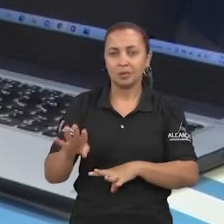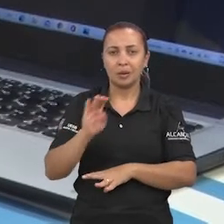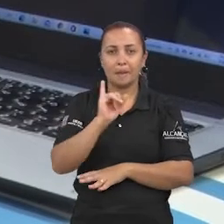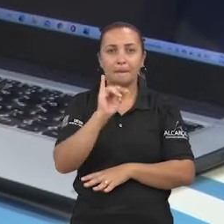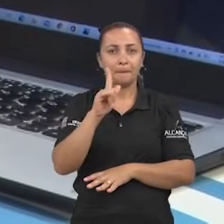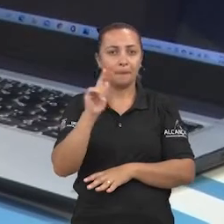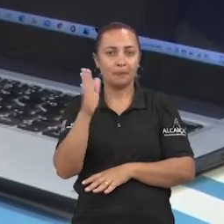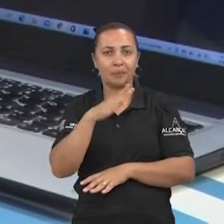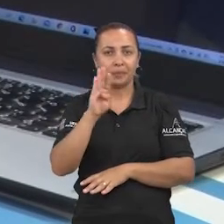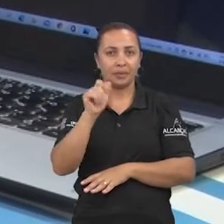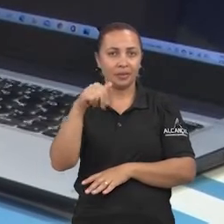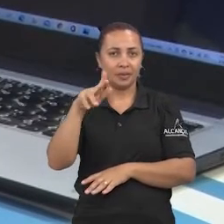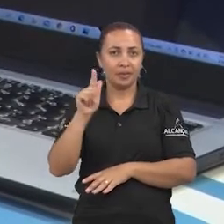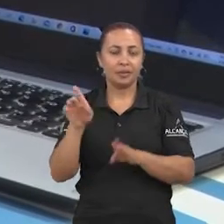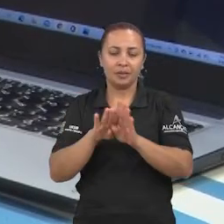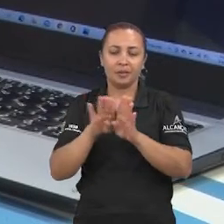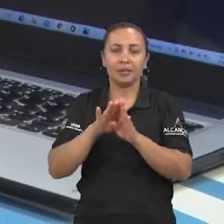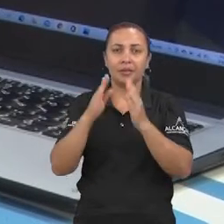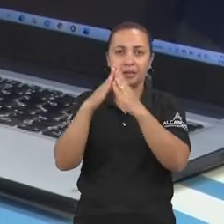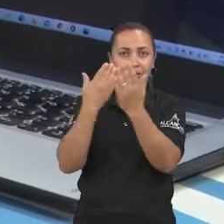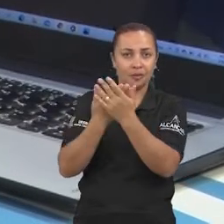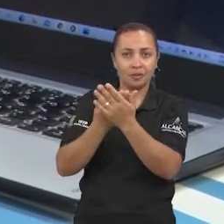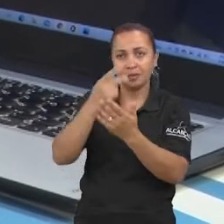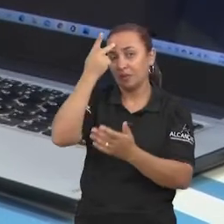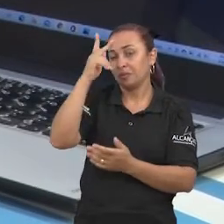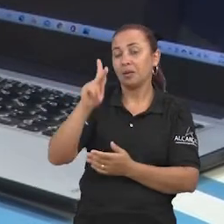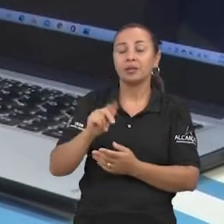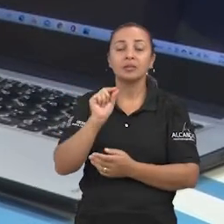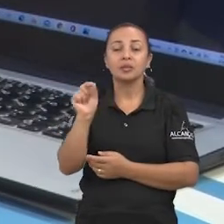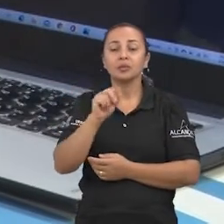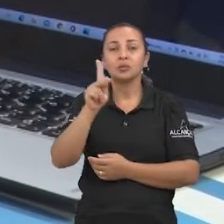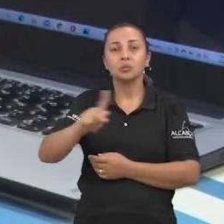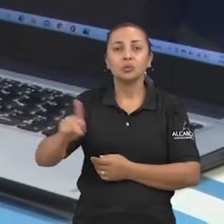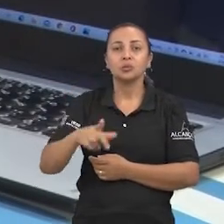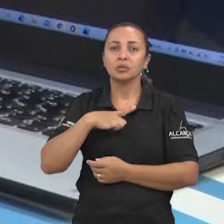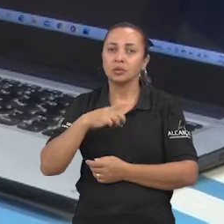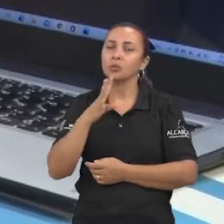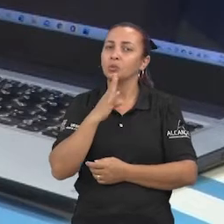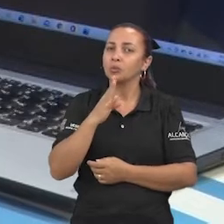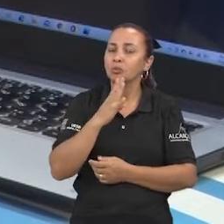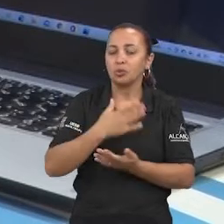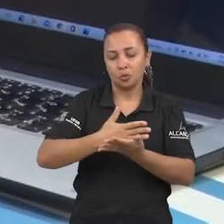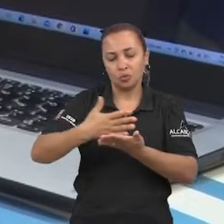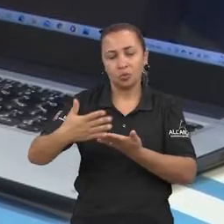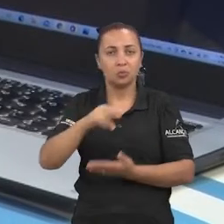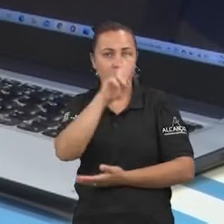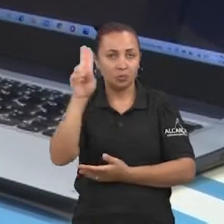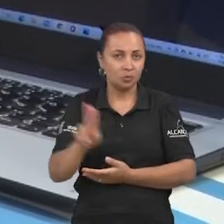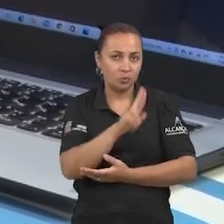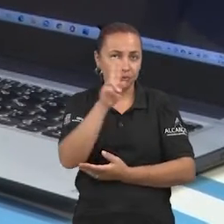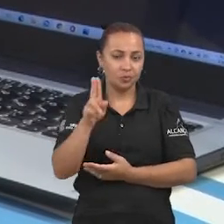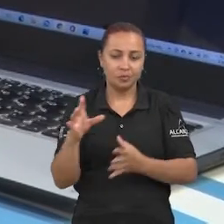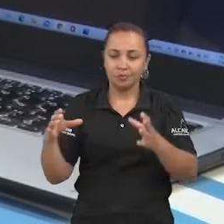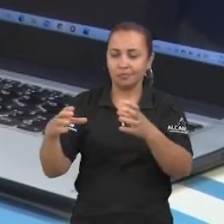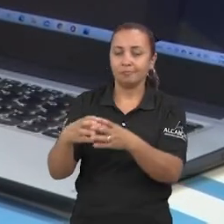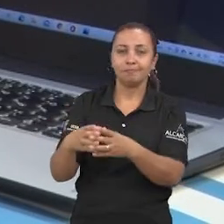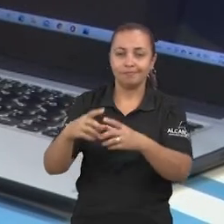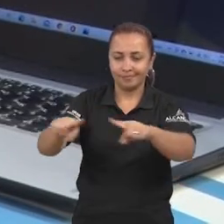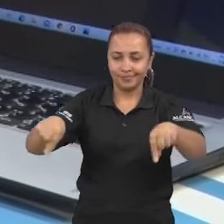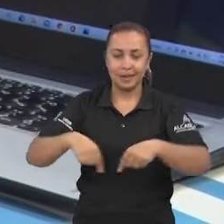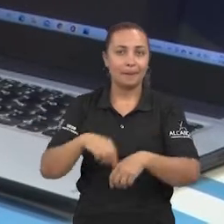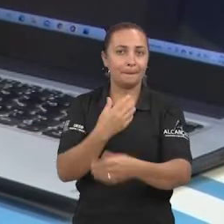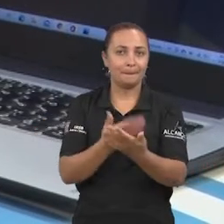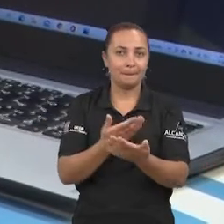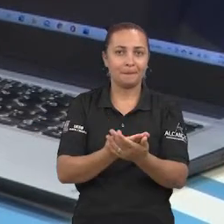o Big Bang, outros também, nas escolas, para que os professores, principalmente, tenham conhecimento e que eles comecem a utilizar nas turmas. Então, a gente começou